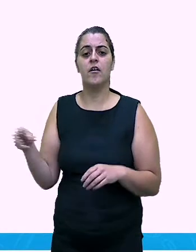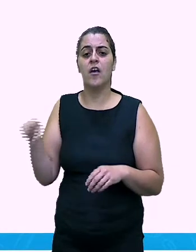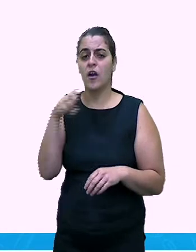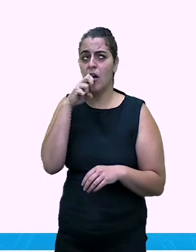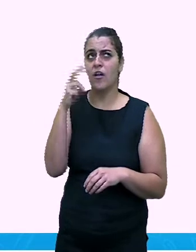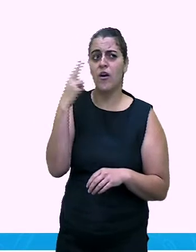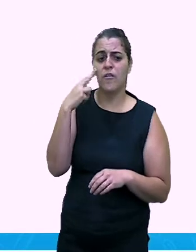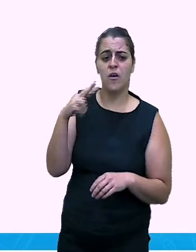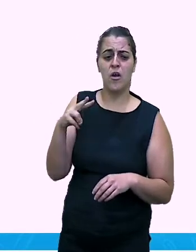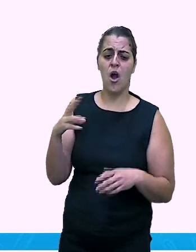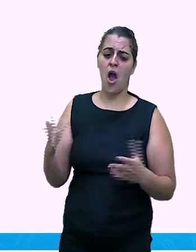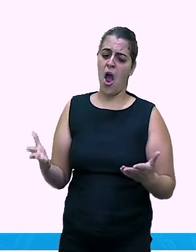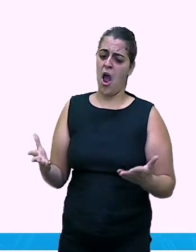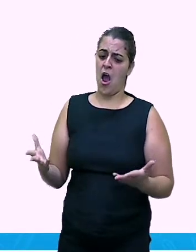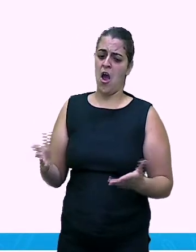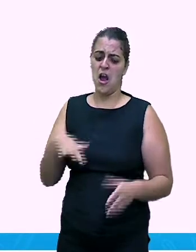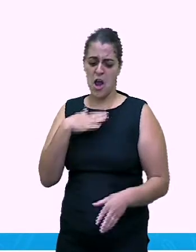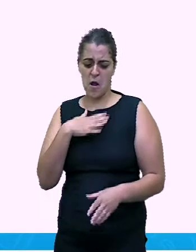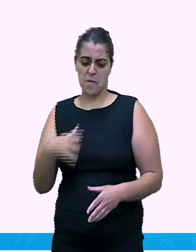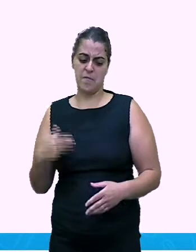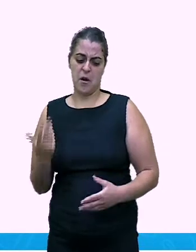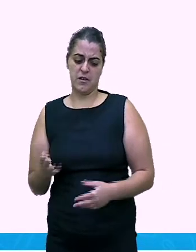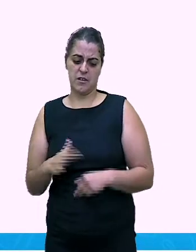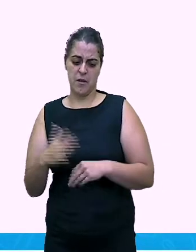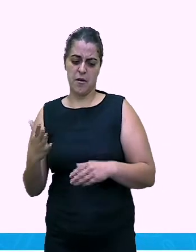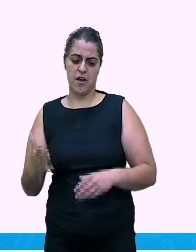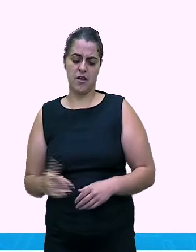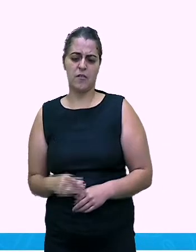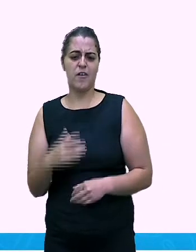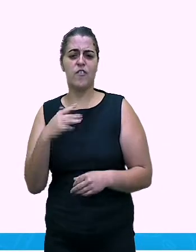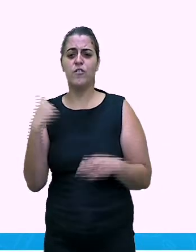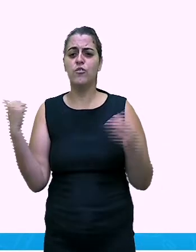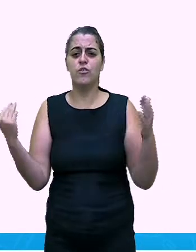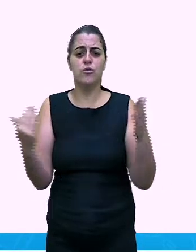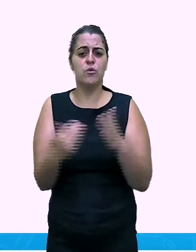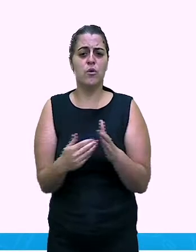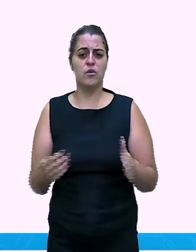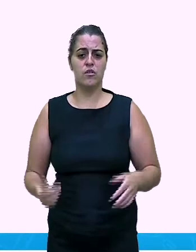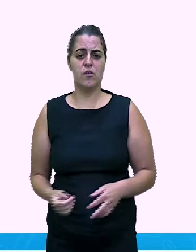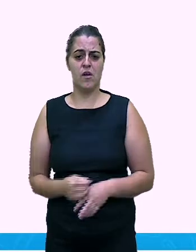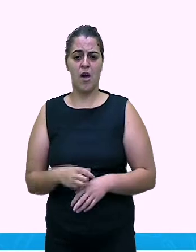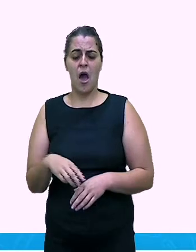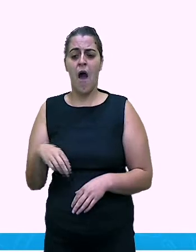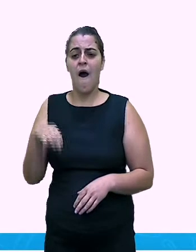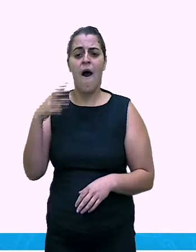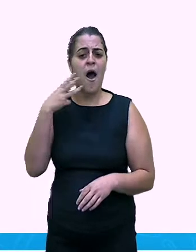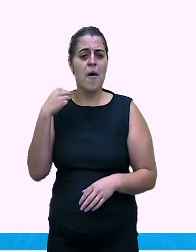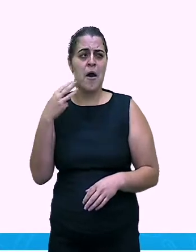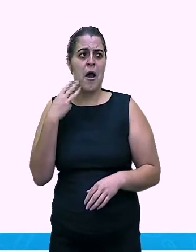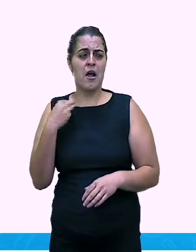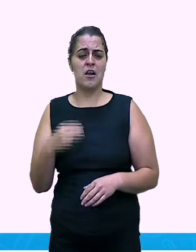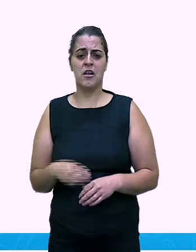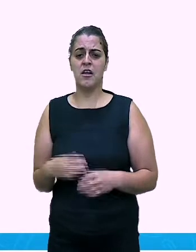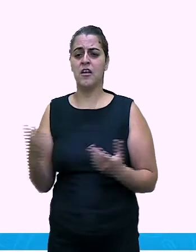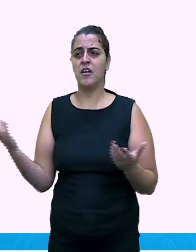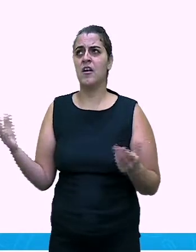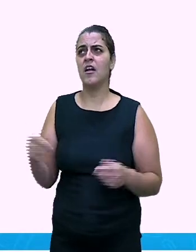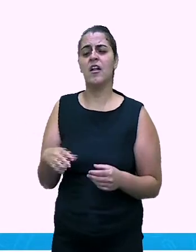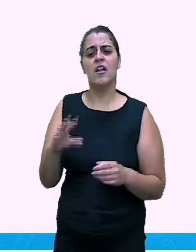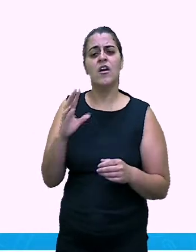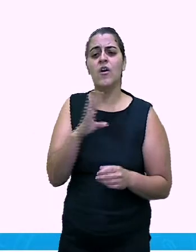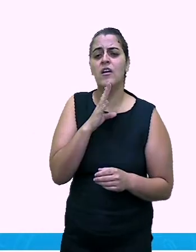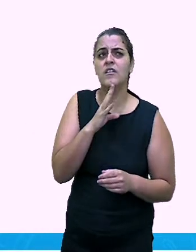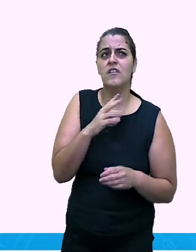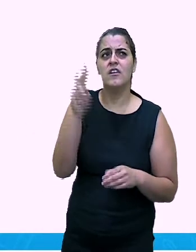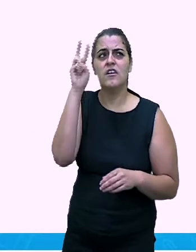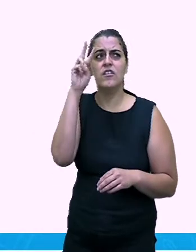Mônica olhou e falou, favorito? Mas você gosta de todos. A Magali, ela é muito conhecida na